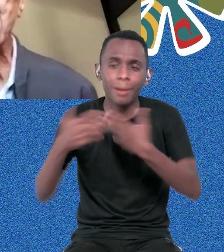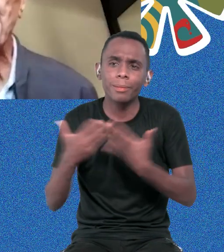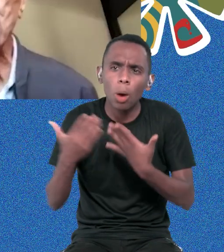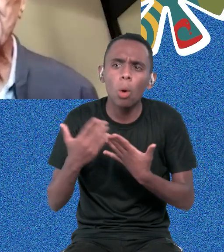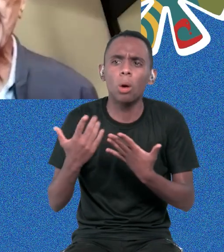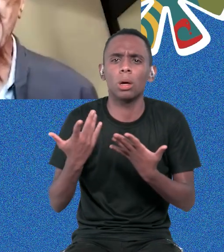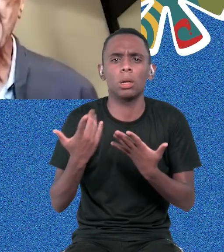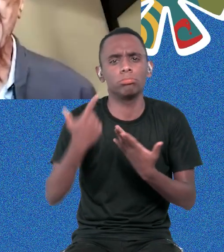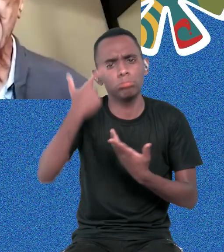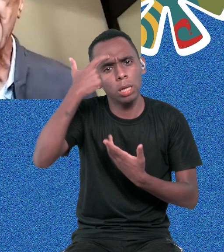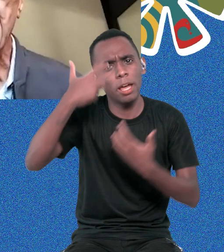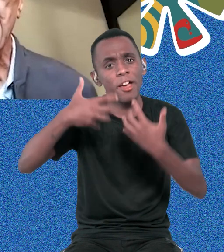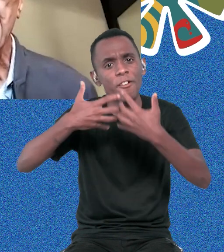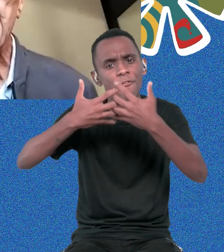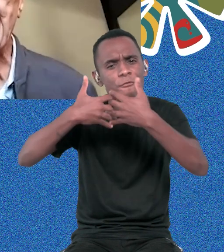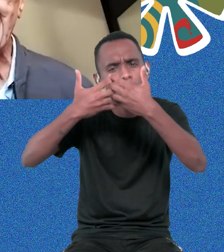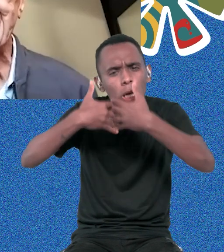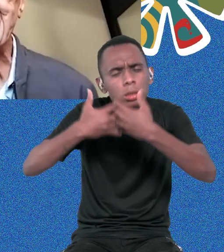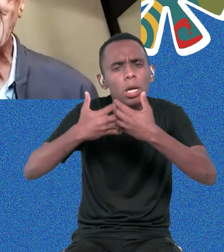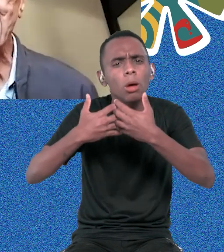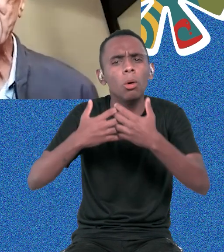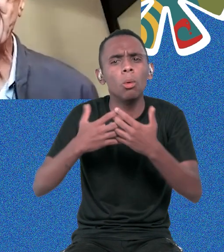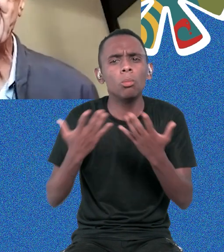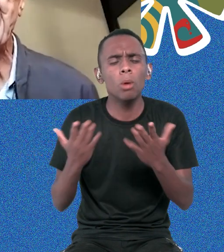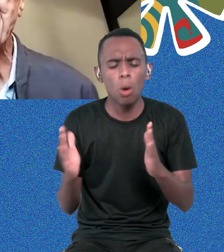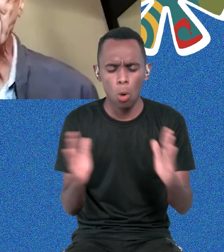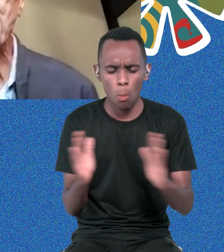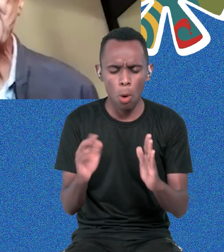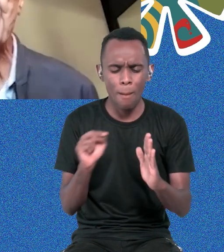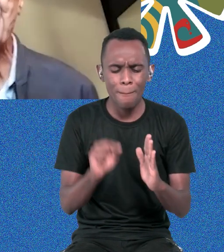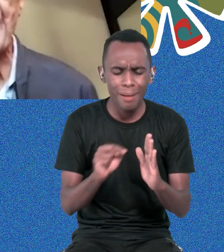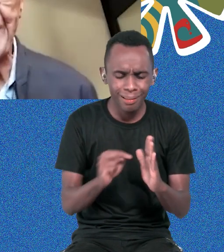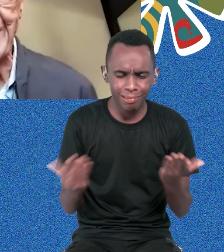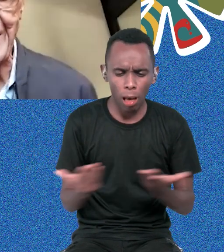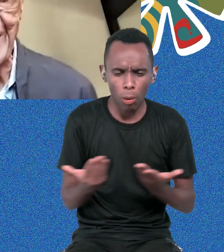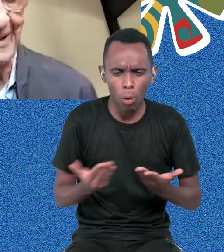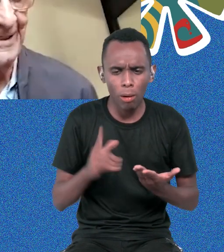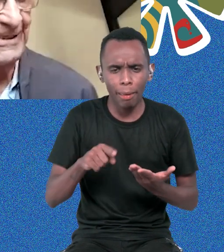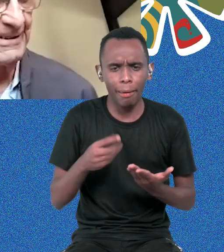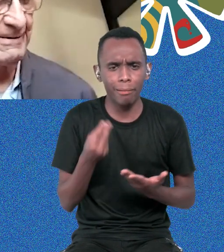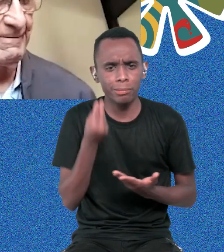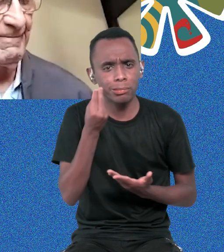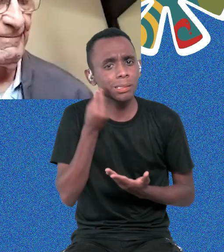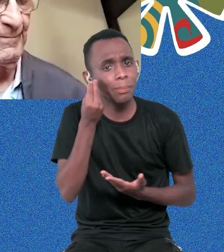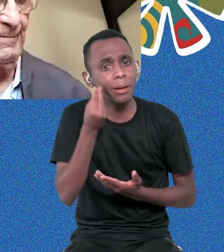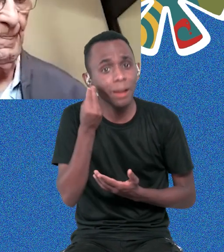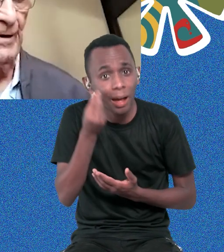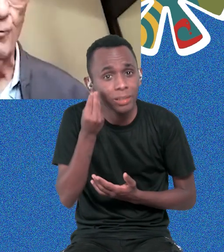colocar-nos essa pergunta: será que estamos em tempos de vivências